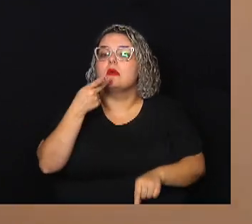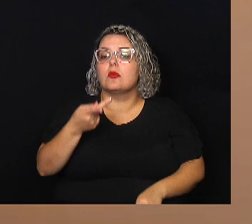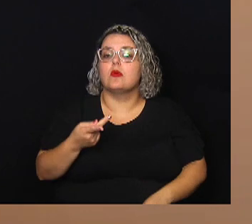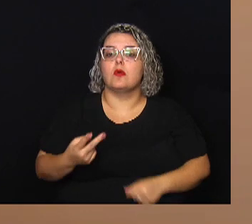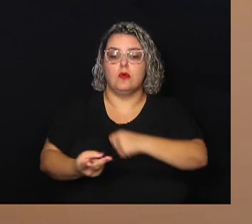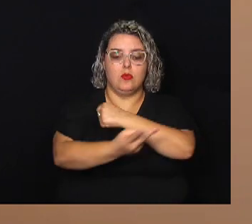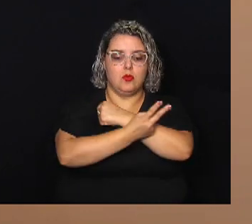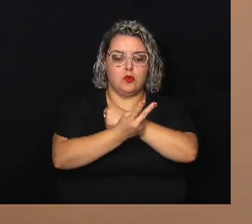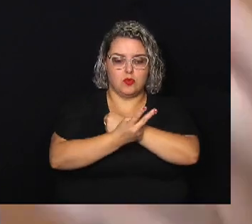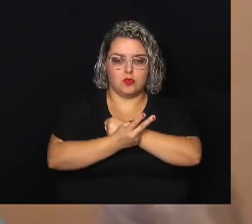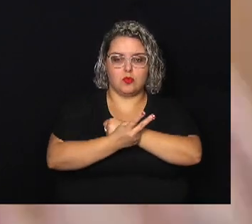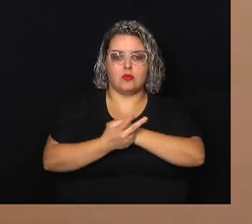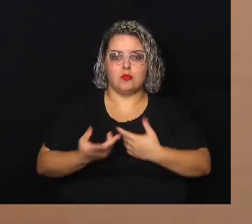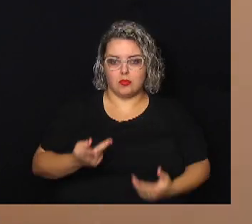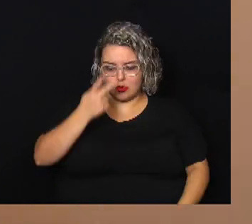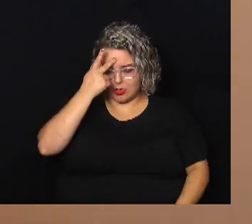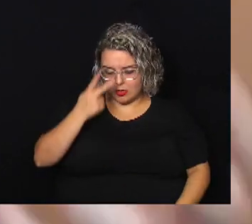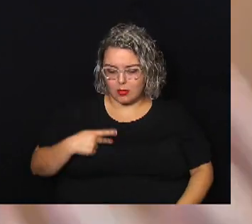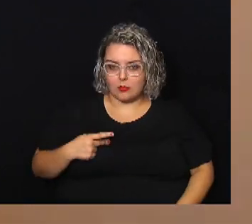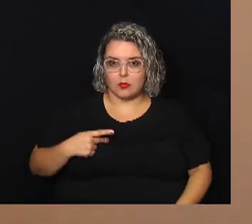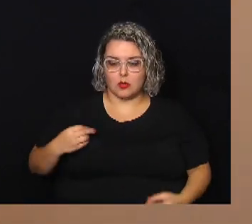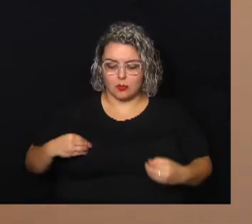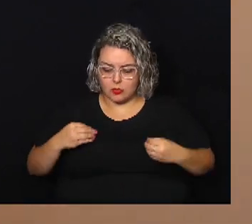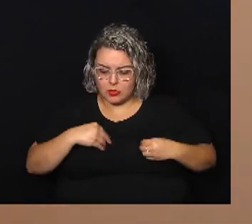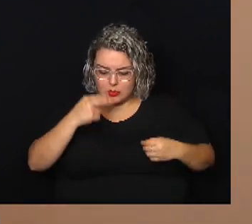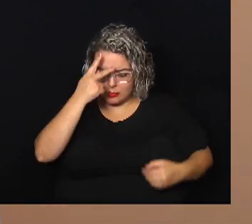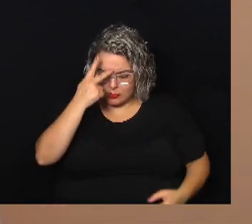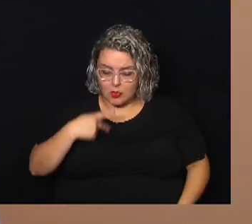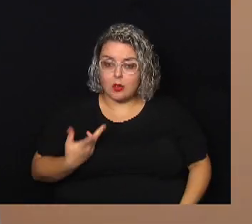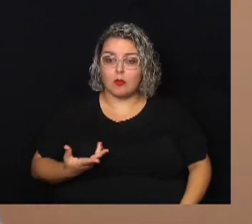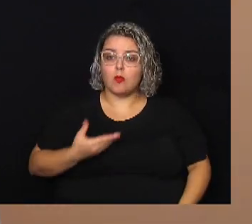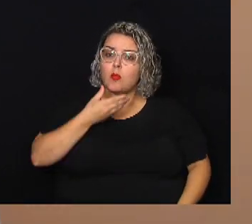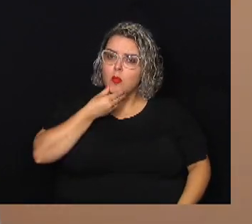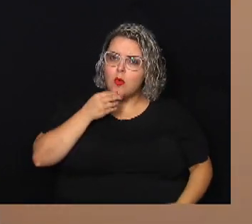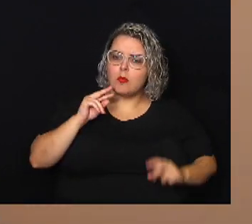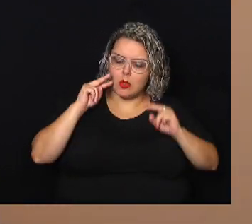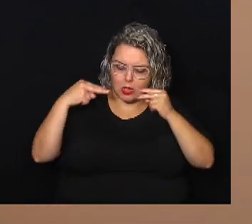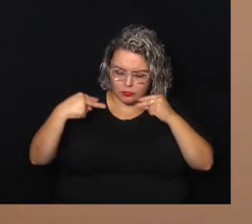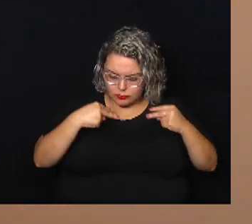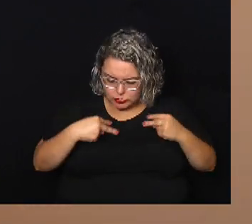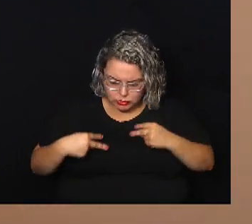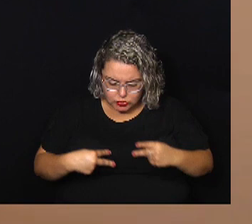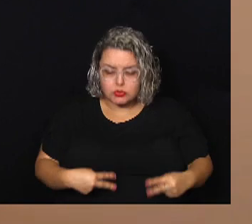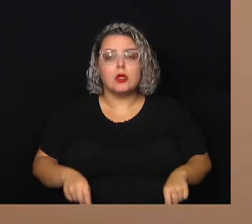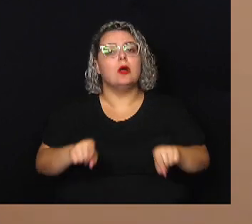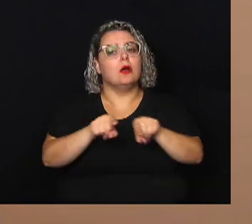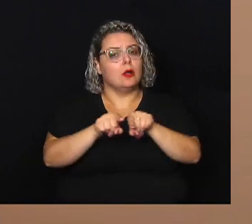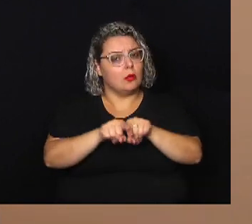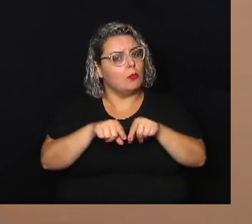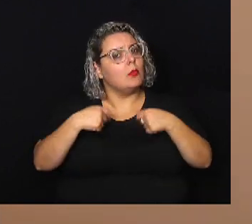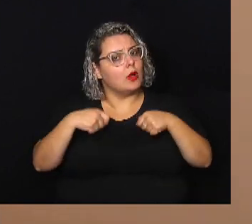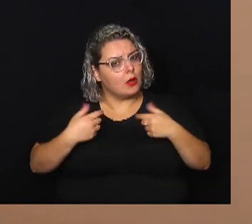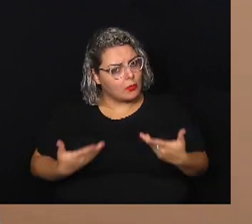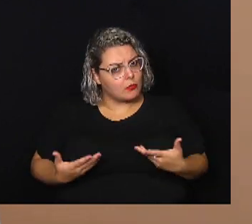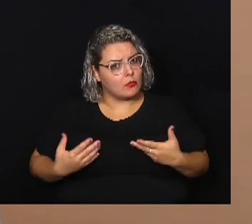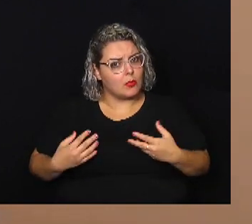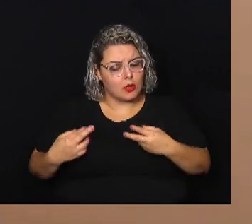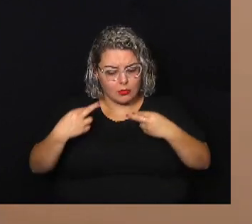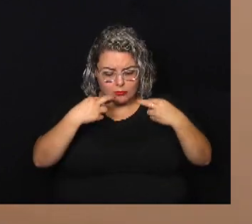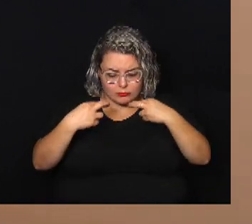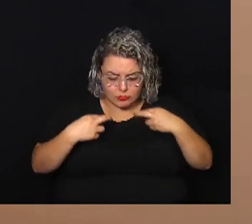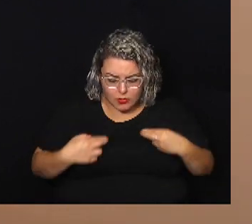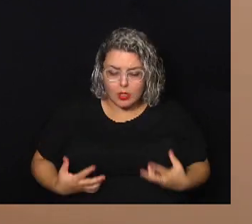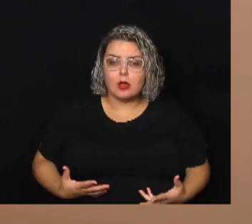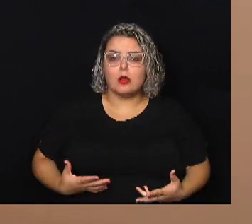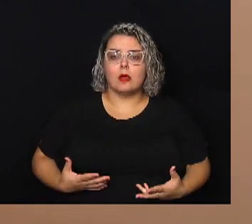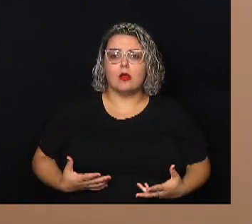o autoexame. O homem, ele também tem que se olhar. O homem, ele também precisa se examinar. E o